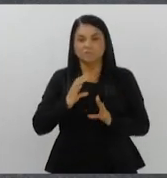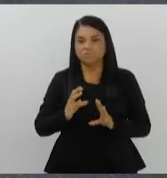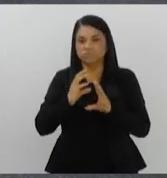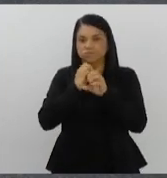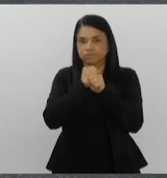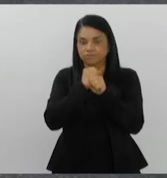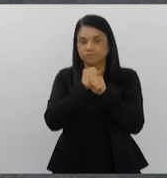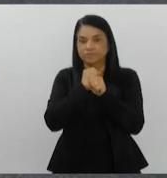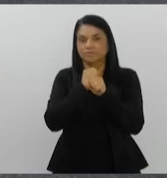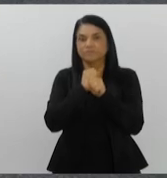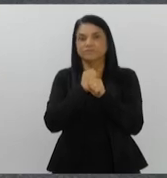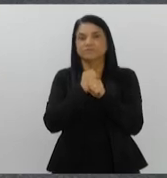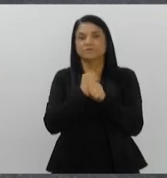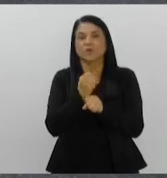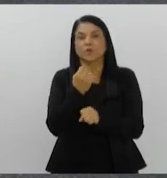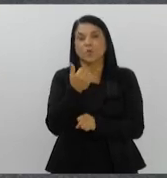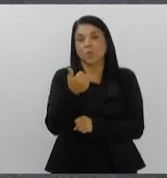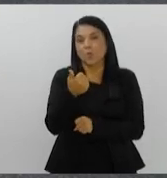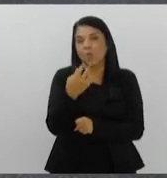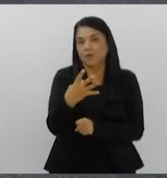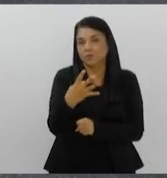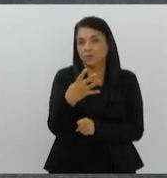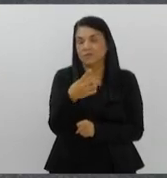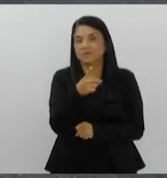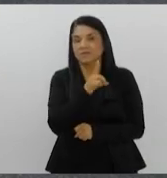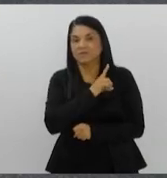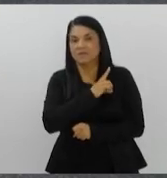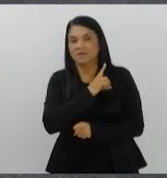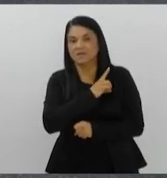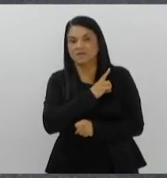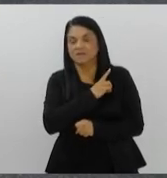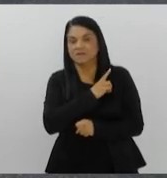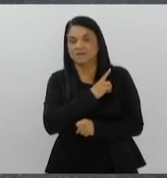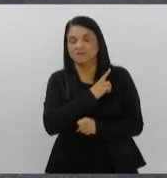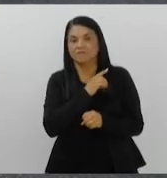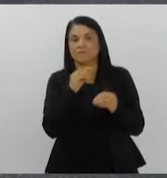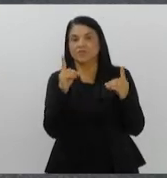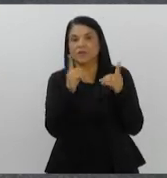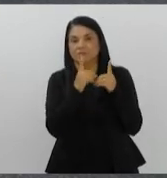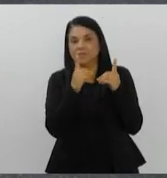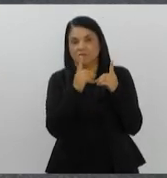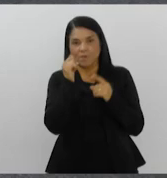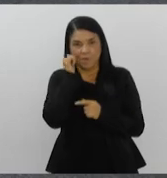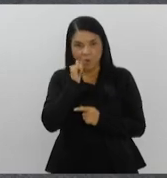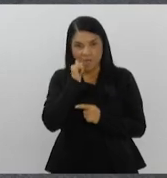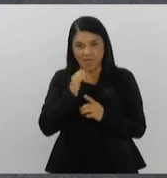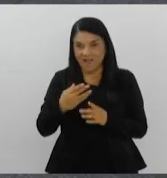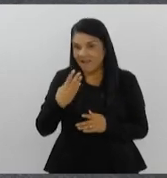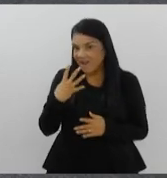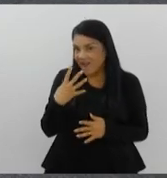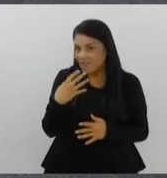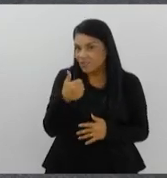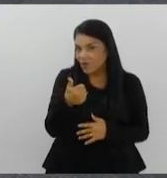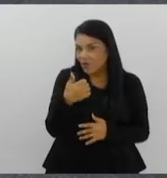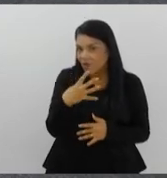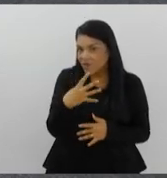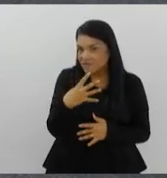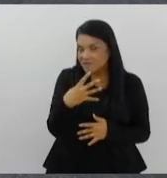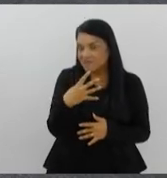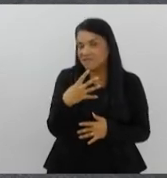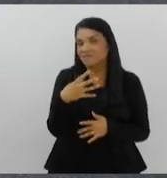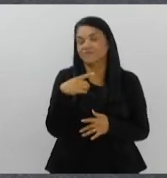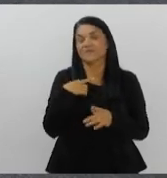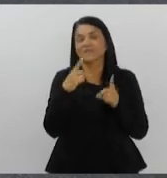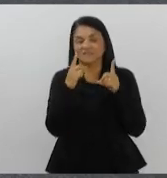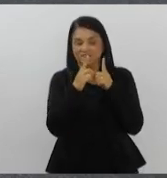de apenas 14 delegacias de atendimento à mulher, nas quais o seu